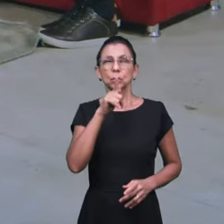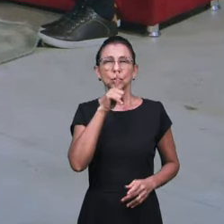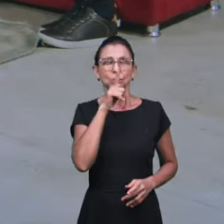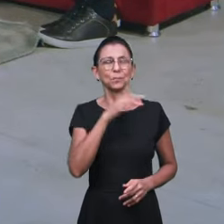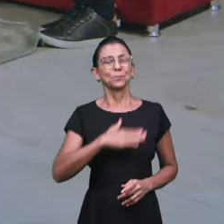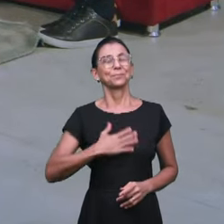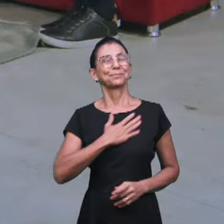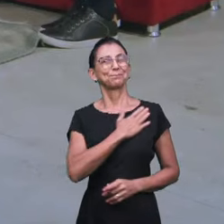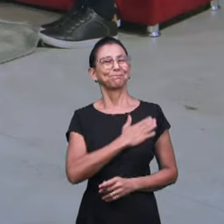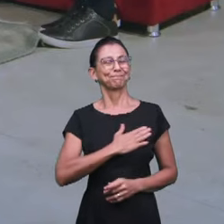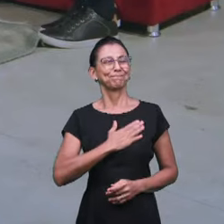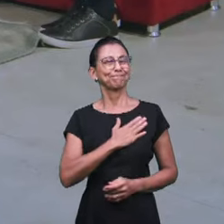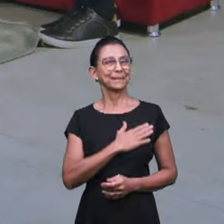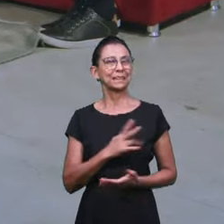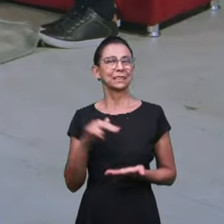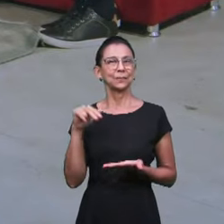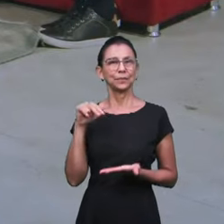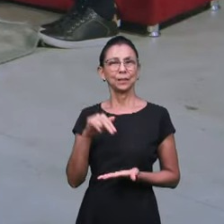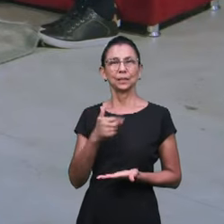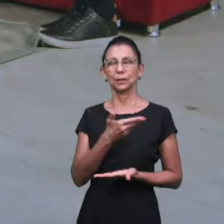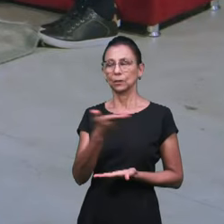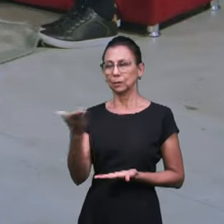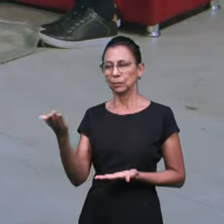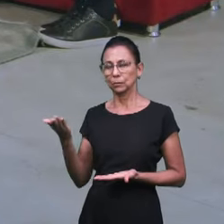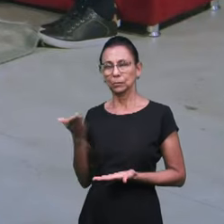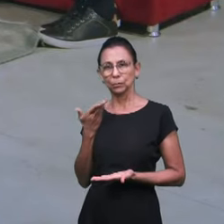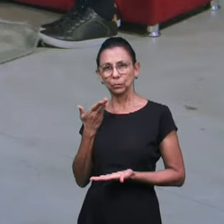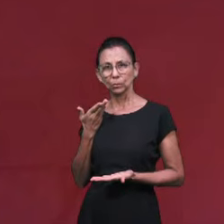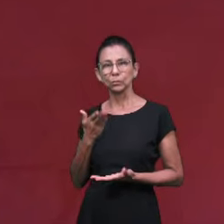estar aqui com você e os demais companheiros participando